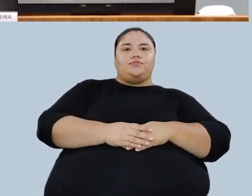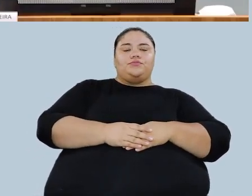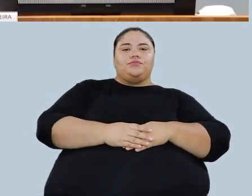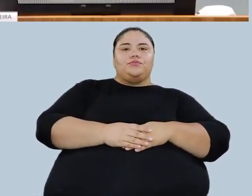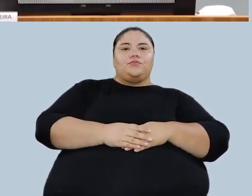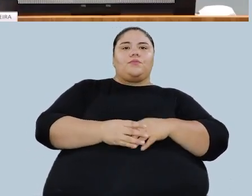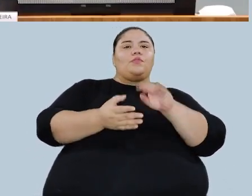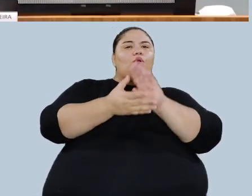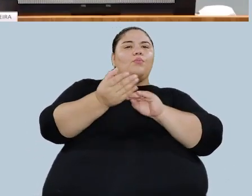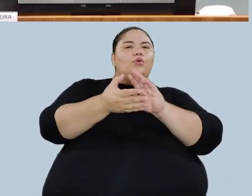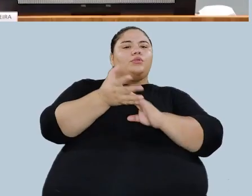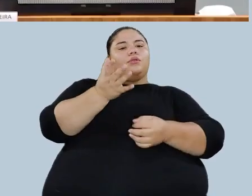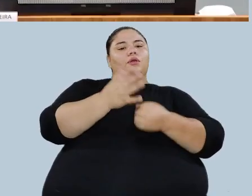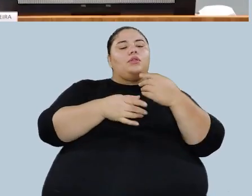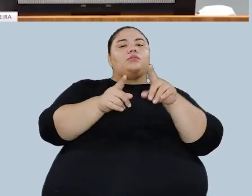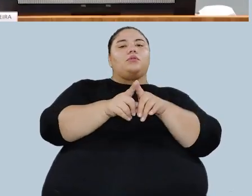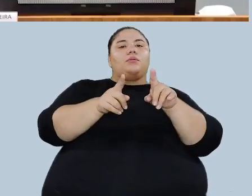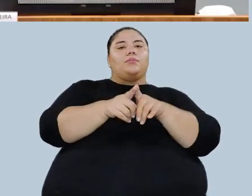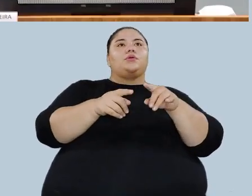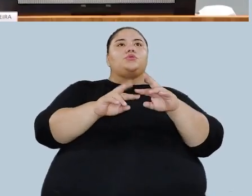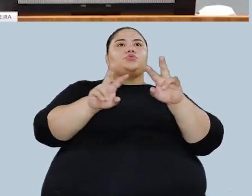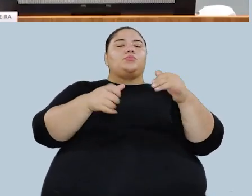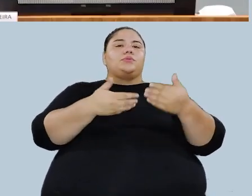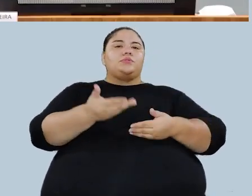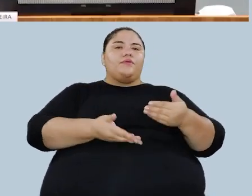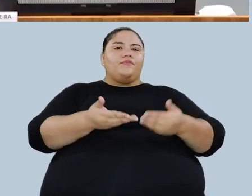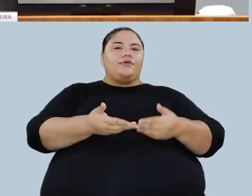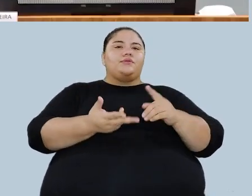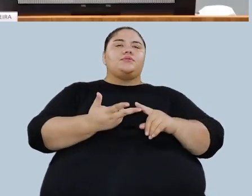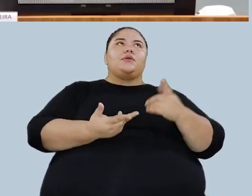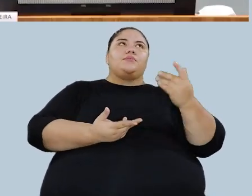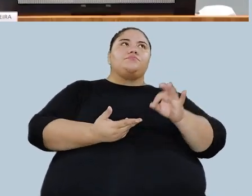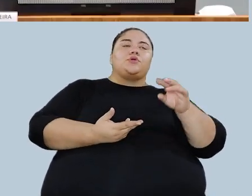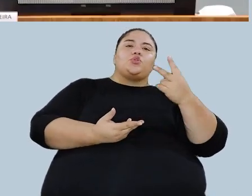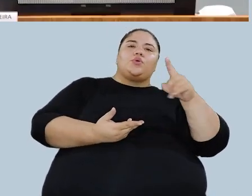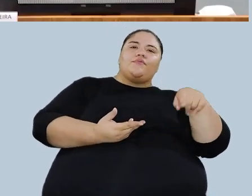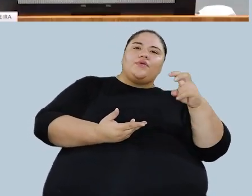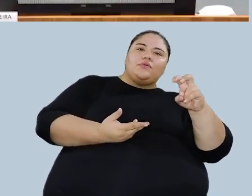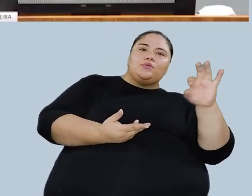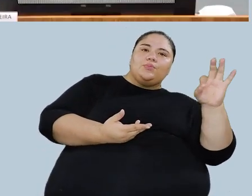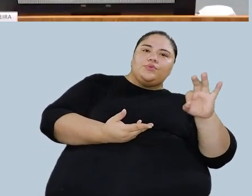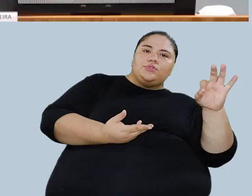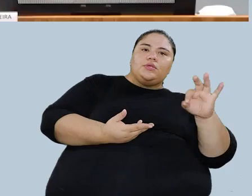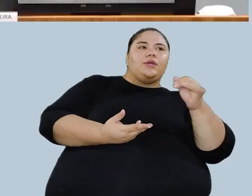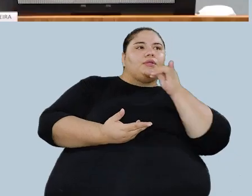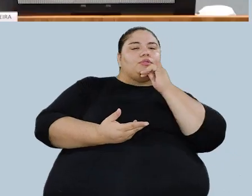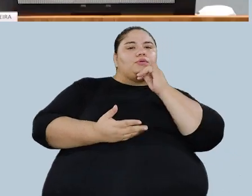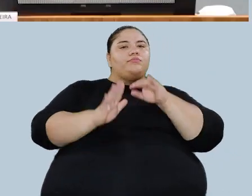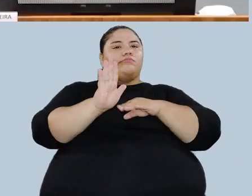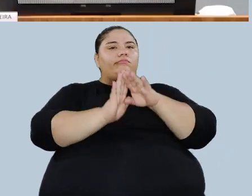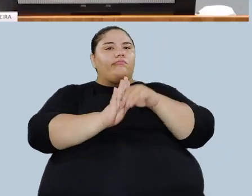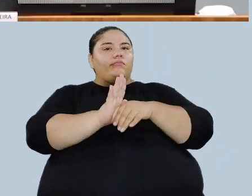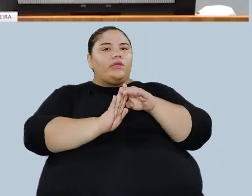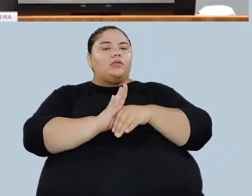foi estabelecido no imposto sobre serviços, que tem ali aquelas alíquotas de 2% a 5%,